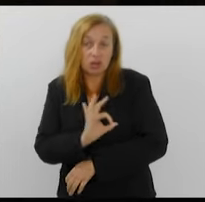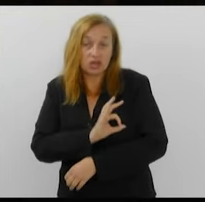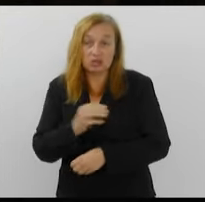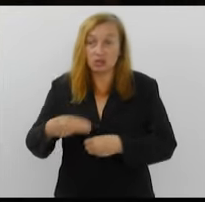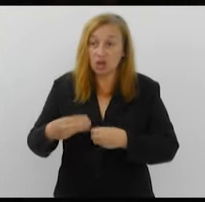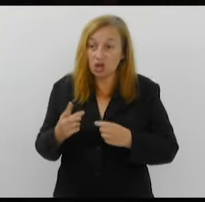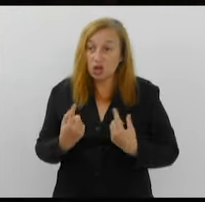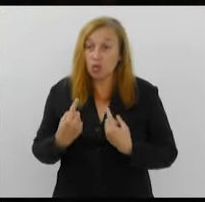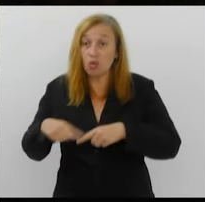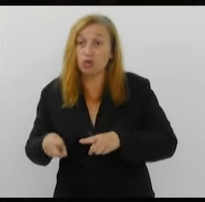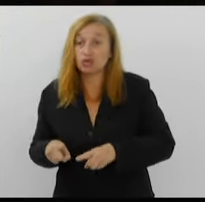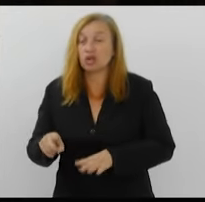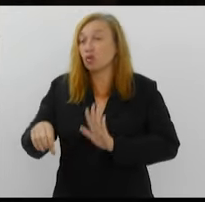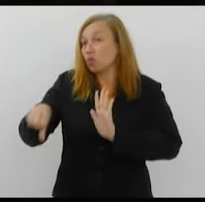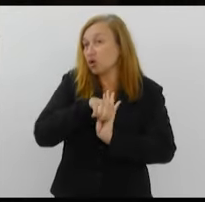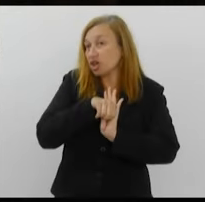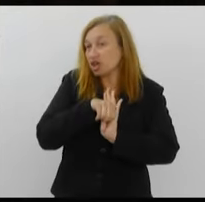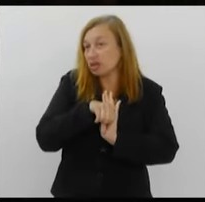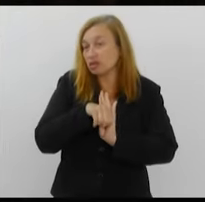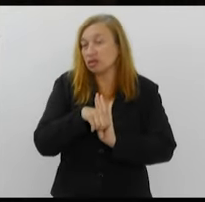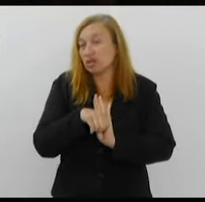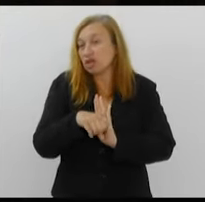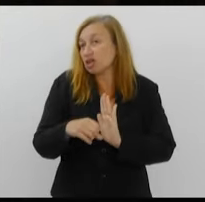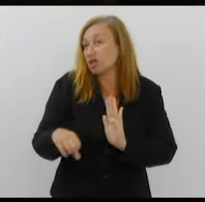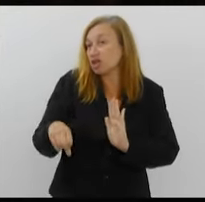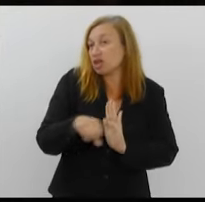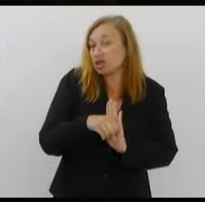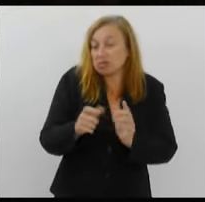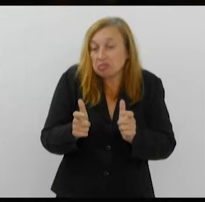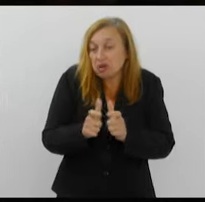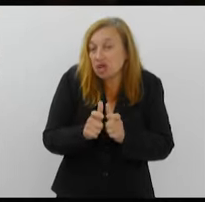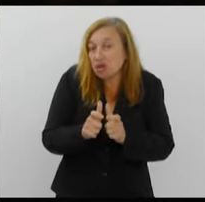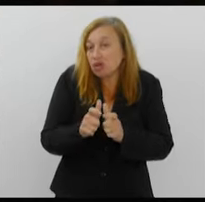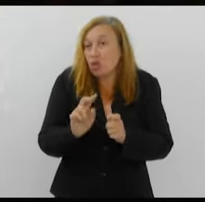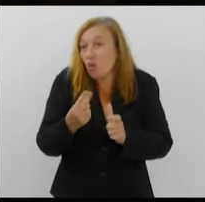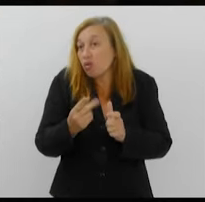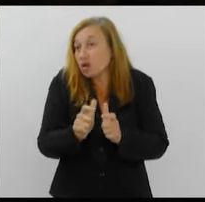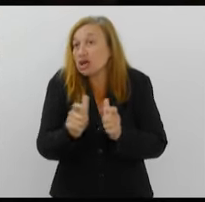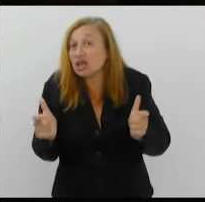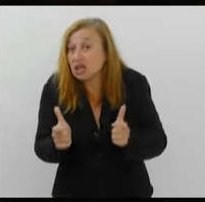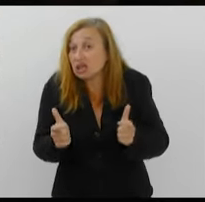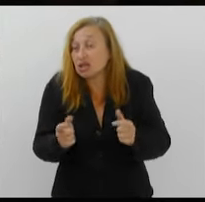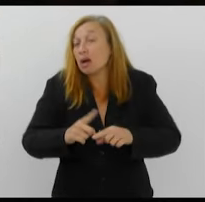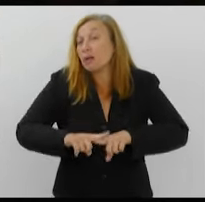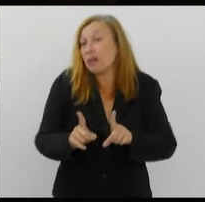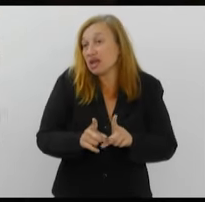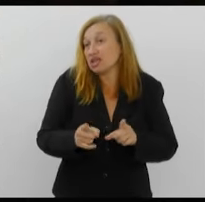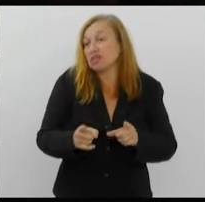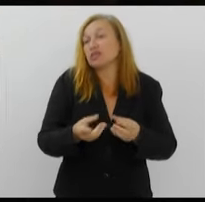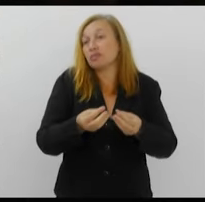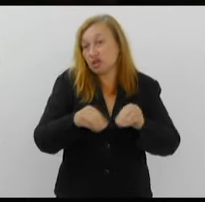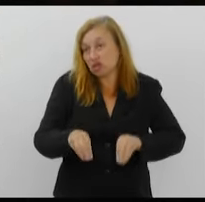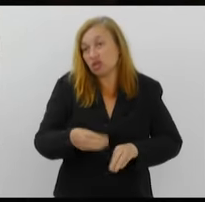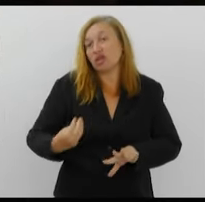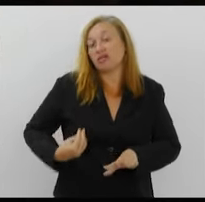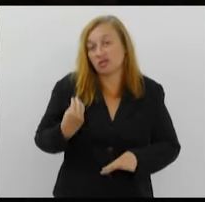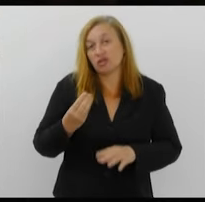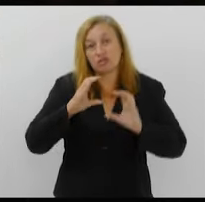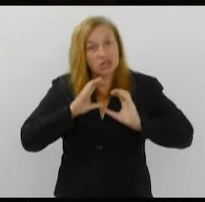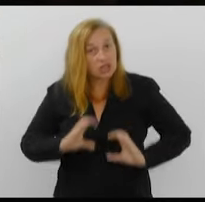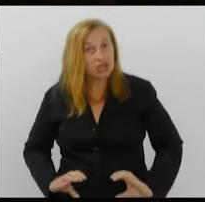crime, sobretudo aquele crime de menor potencial ofensivo, mas que aflige diariamente a vida do cidadão